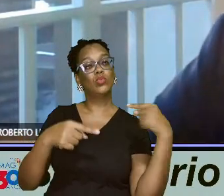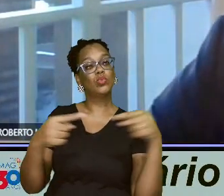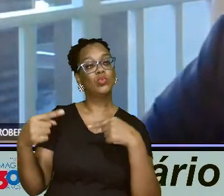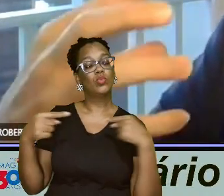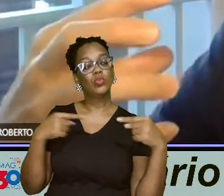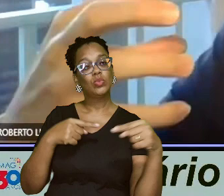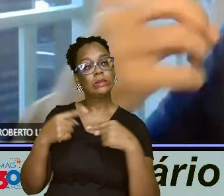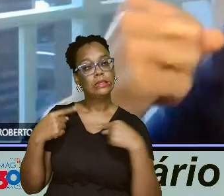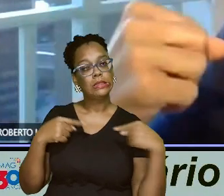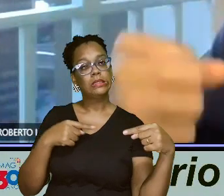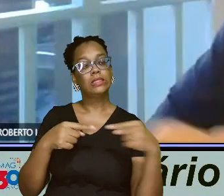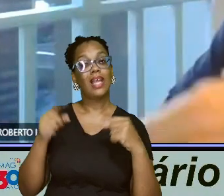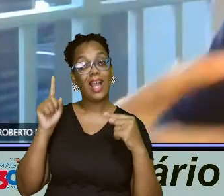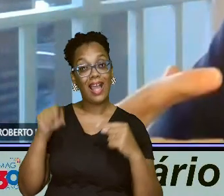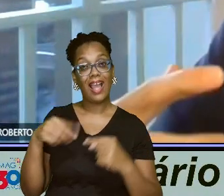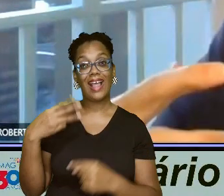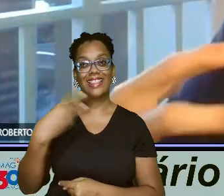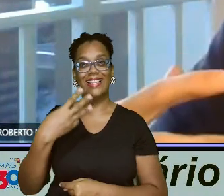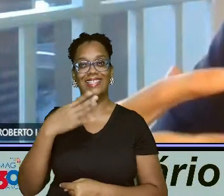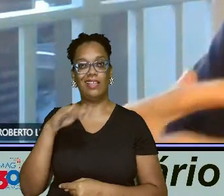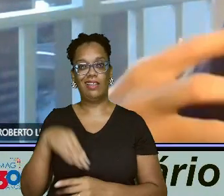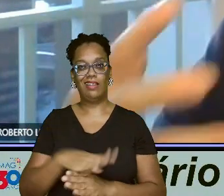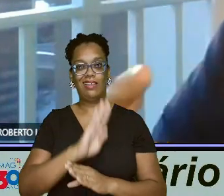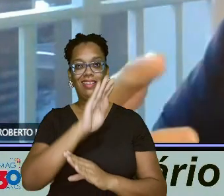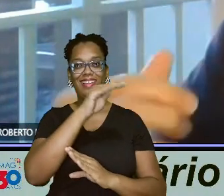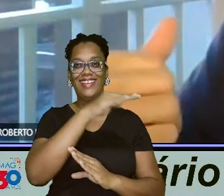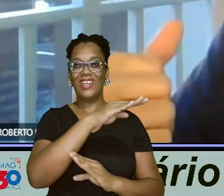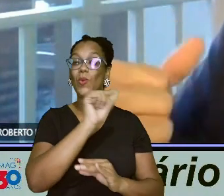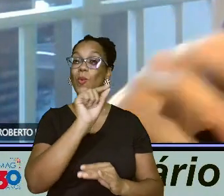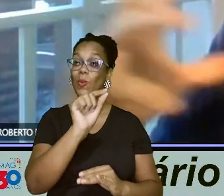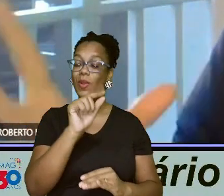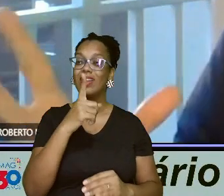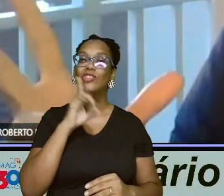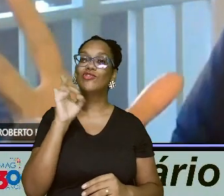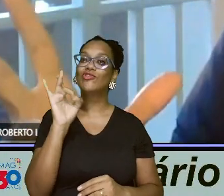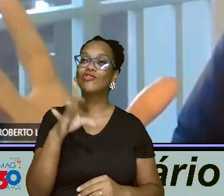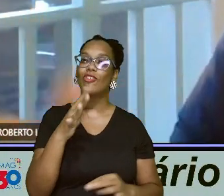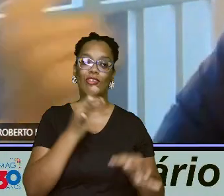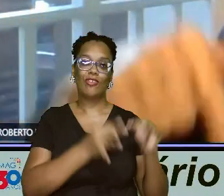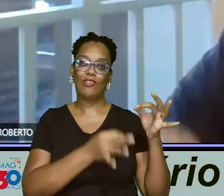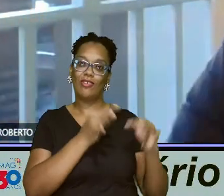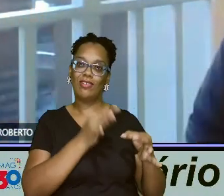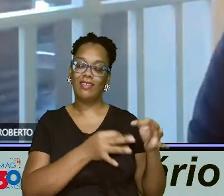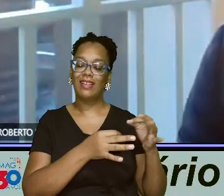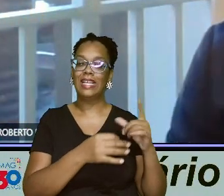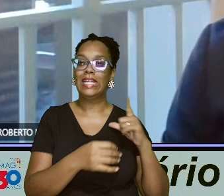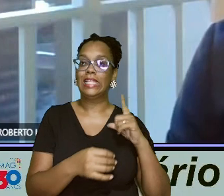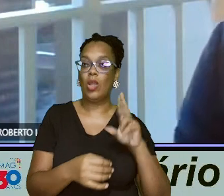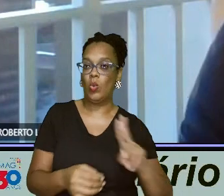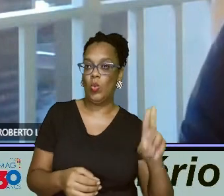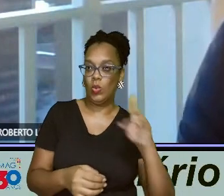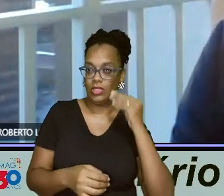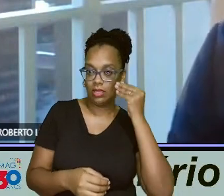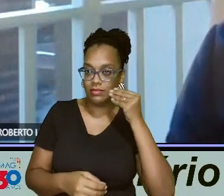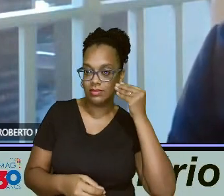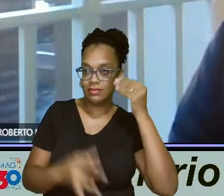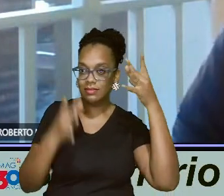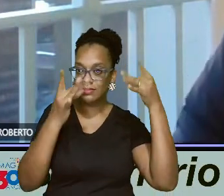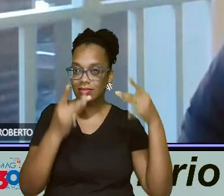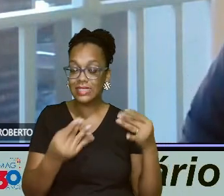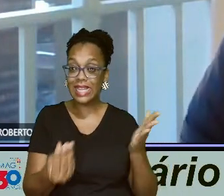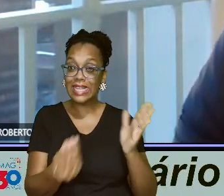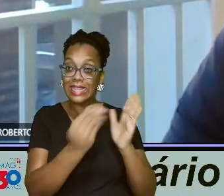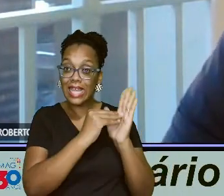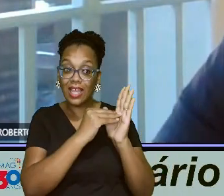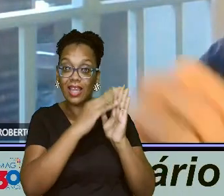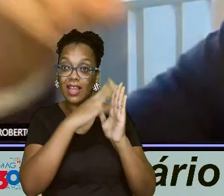uma terceira onda, que é o quê? Não, o judiciário não mais utiliza os dados empíricos na sua atividade